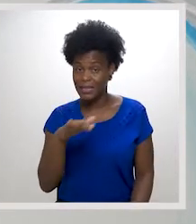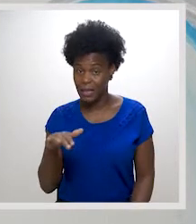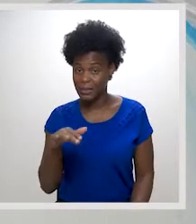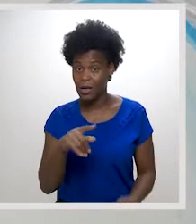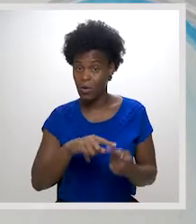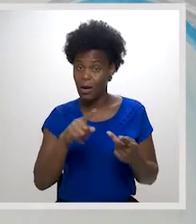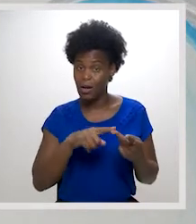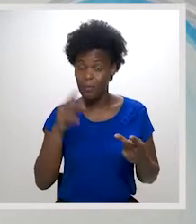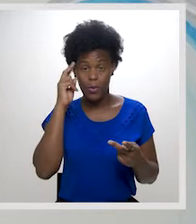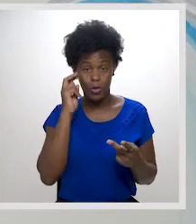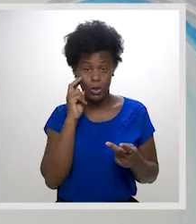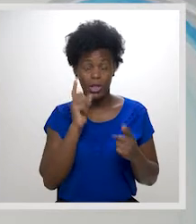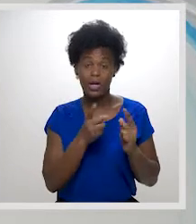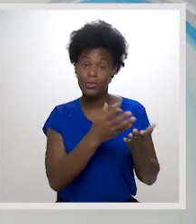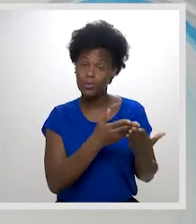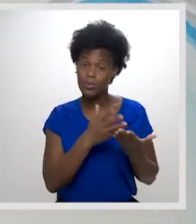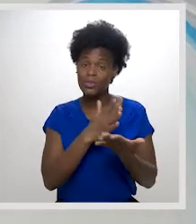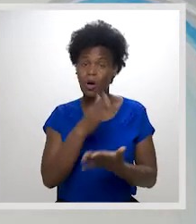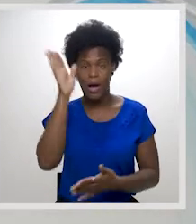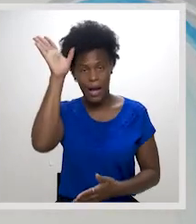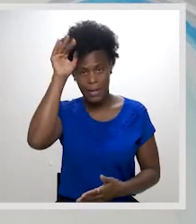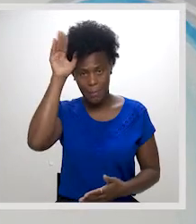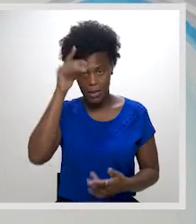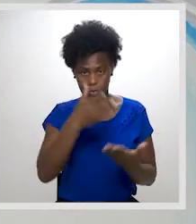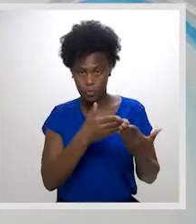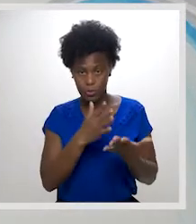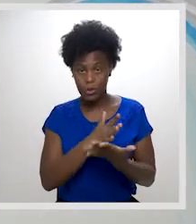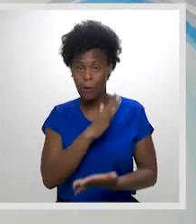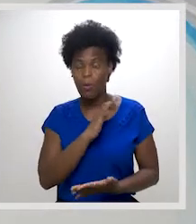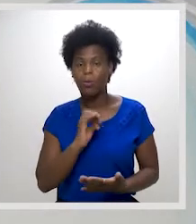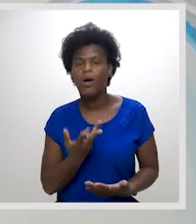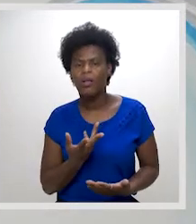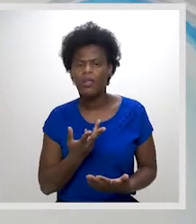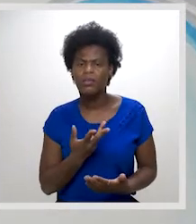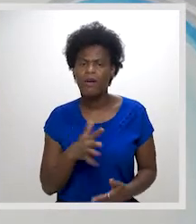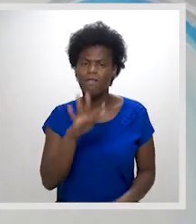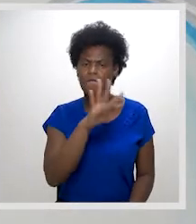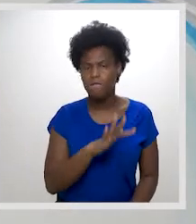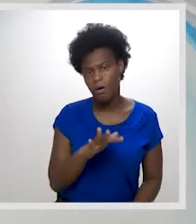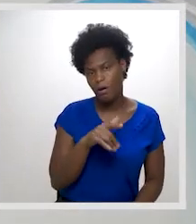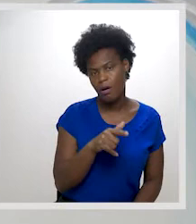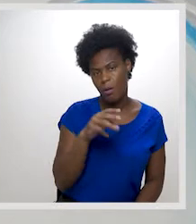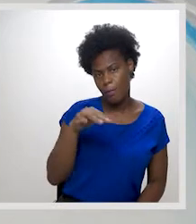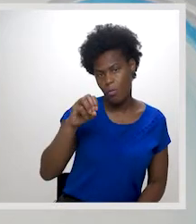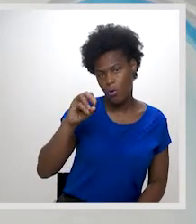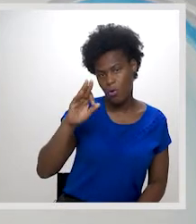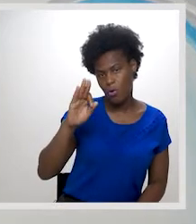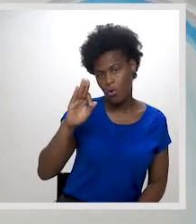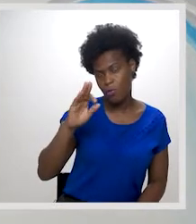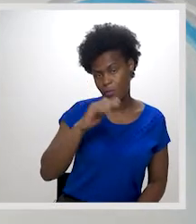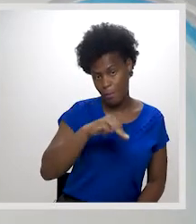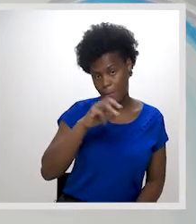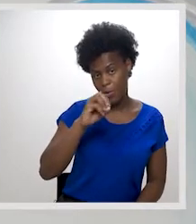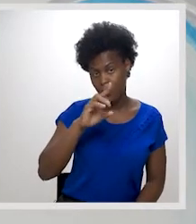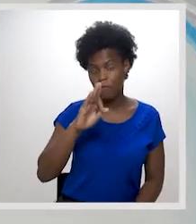ciência, é um ramo da biologia que estuda apenas os animais. Quanto ao quê? As suas